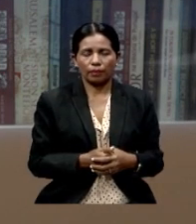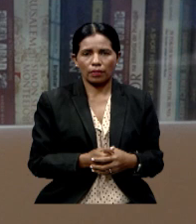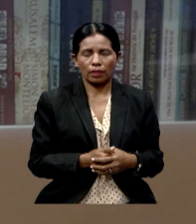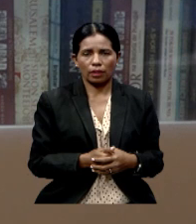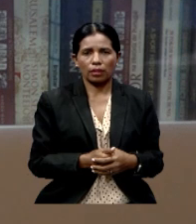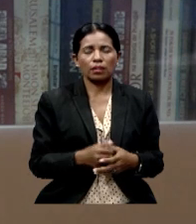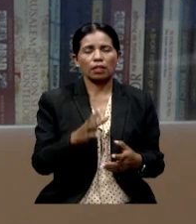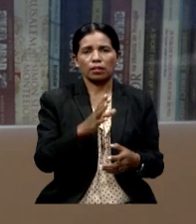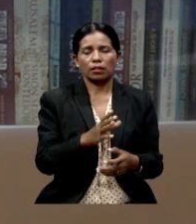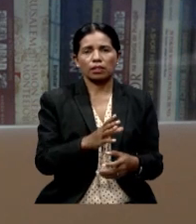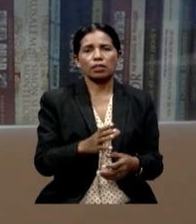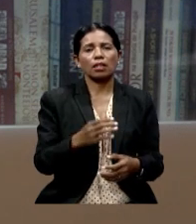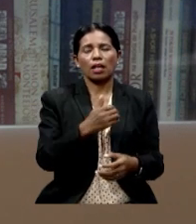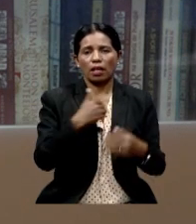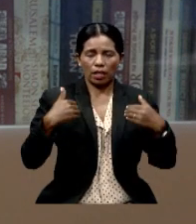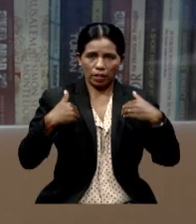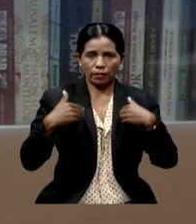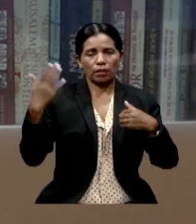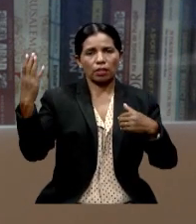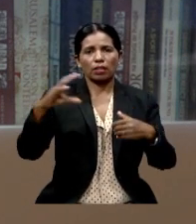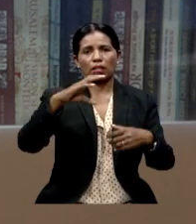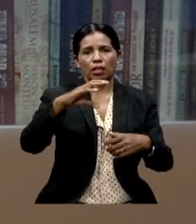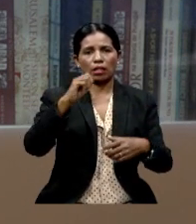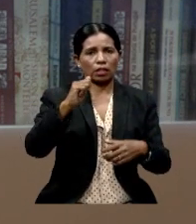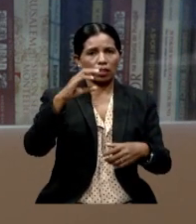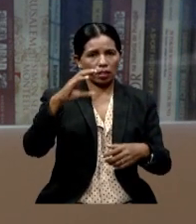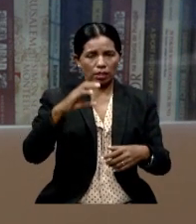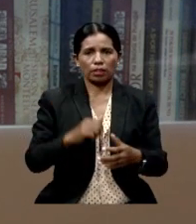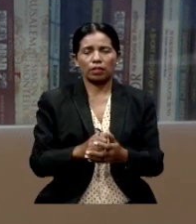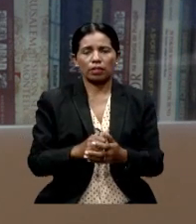pendenti hela iha kak no iha